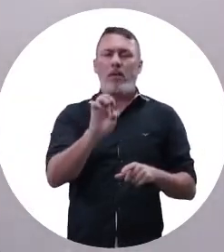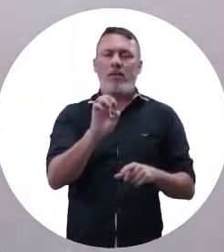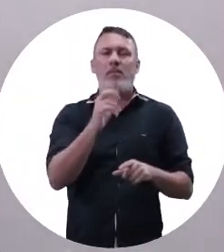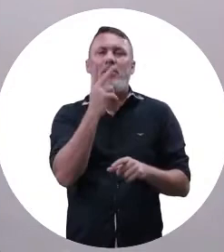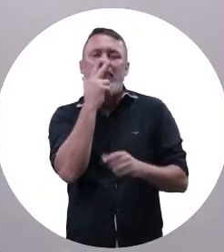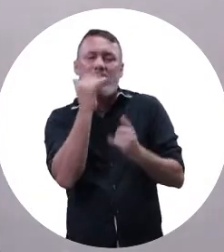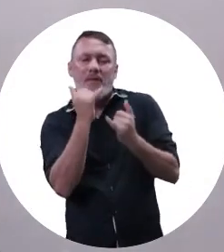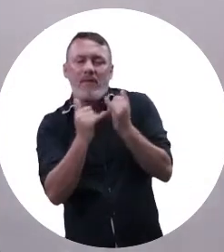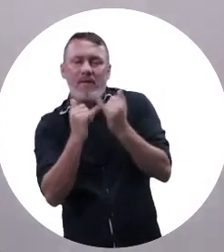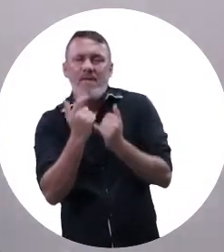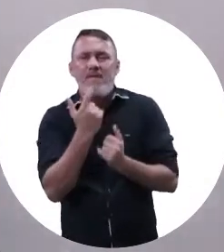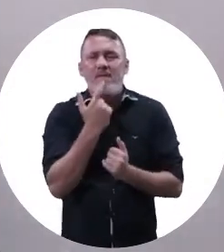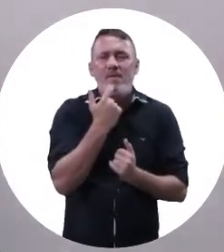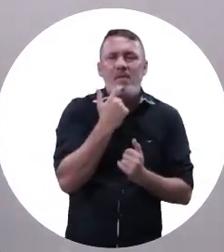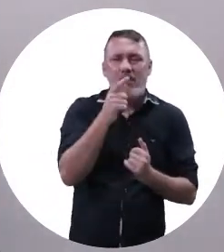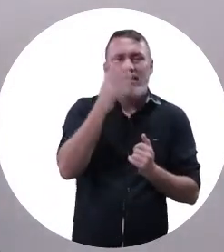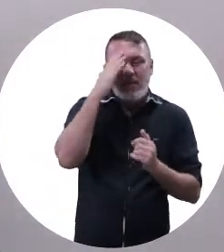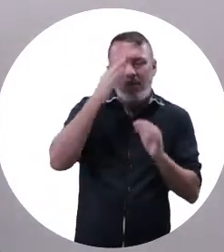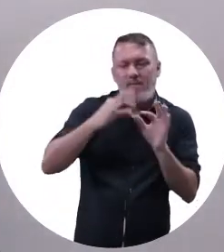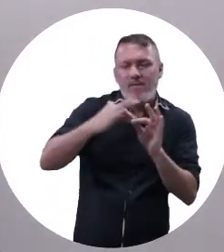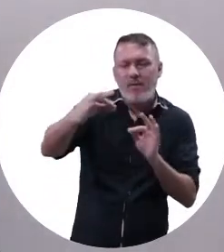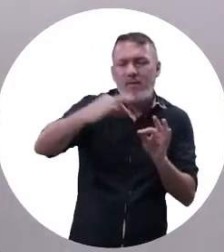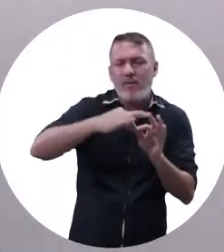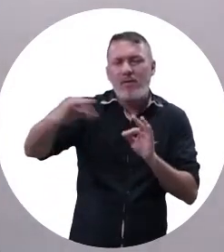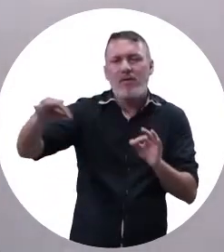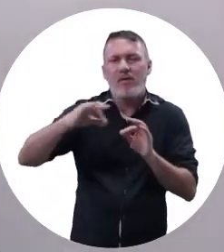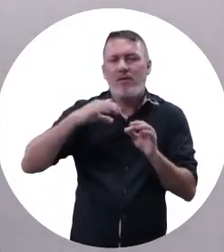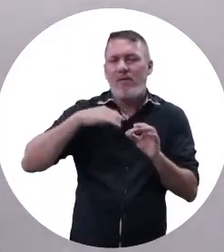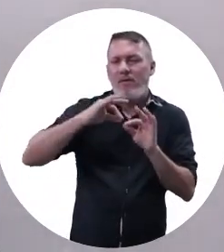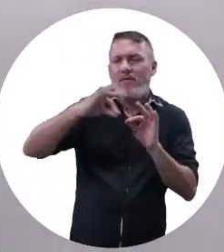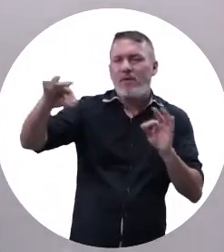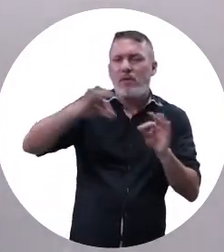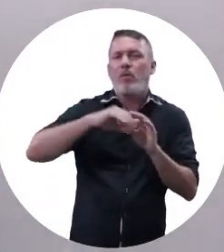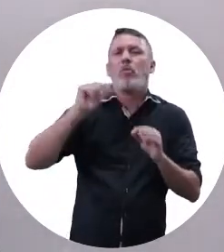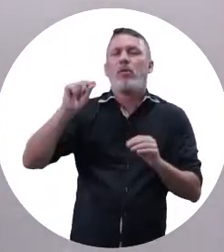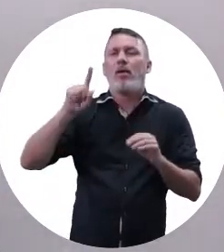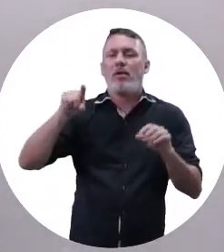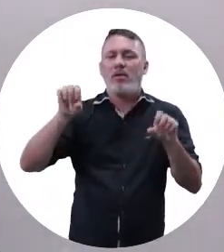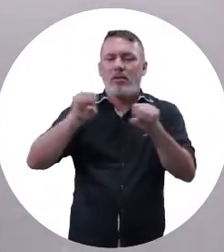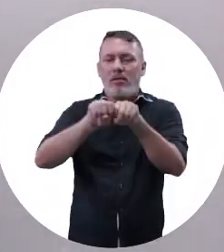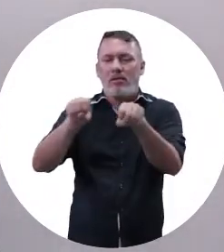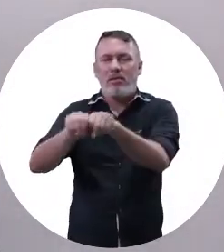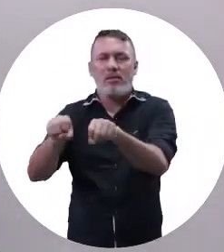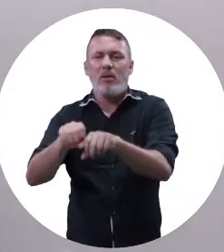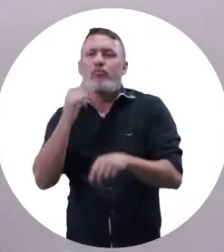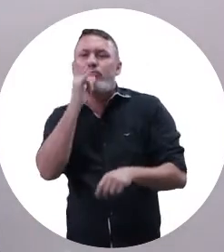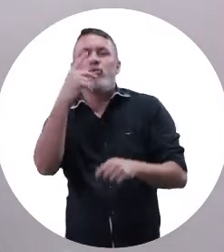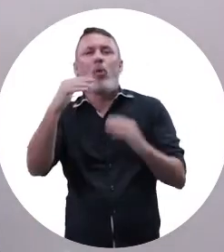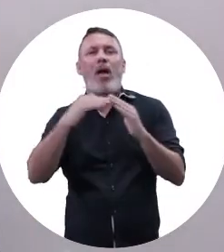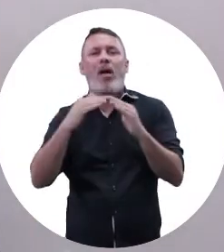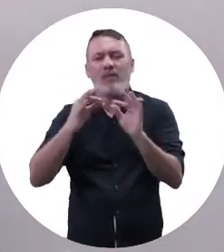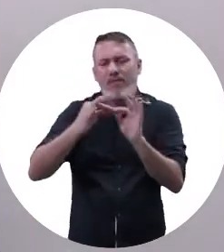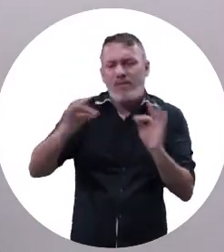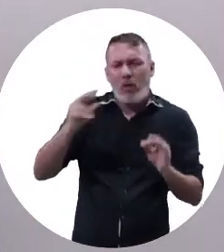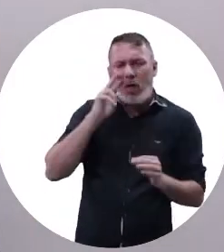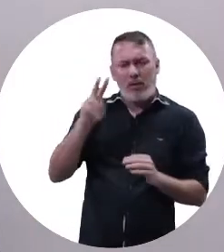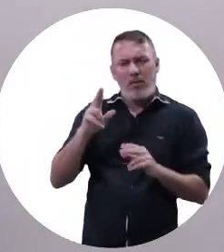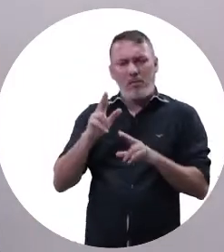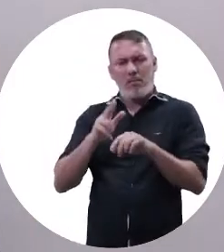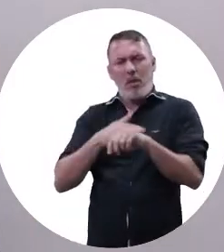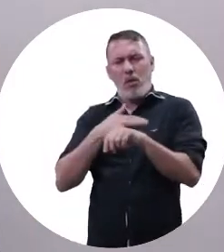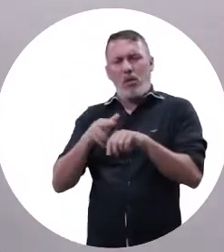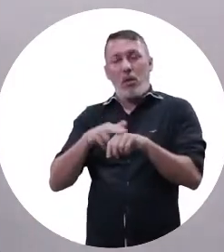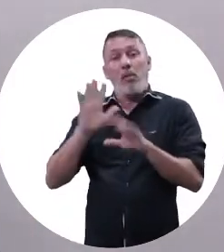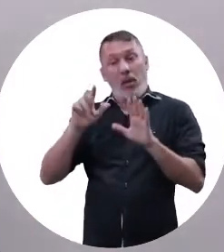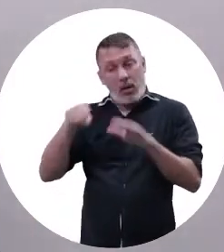meio avermelhado, certo? Fios de cobre que são utilizados para transferir energia elétrica na sua casa tem aquela